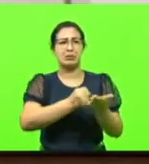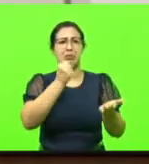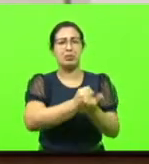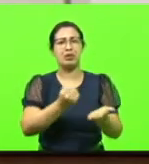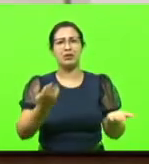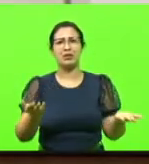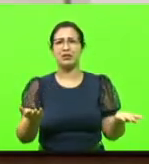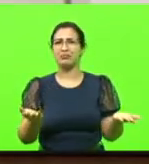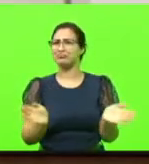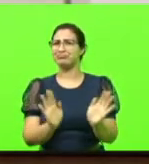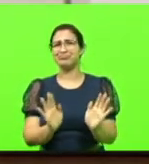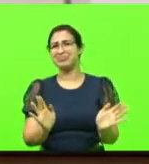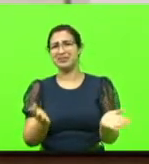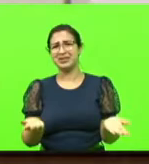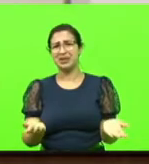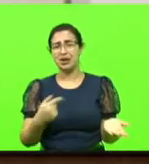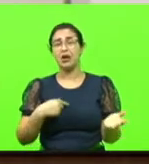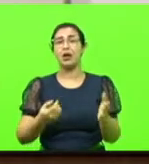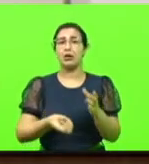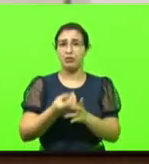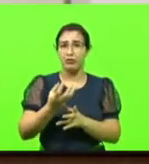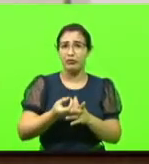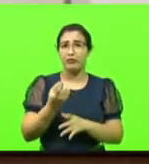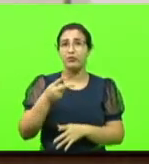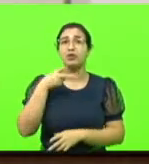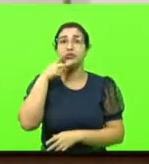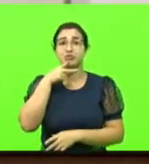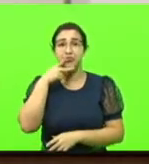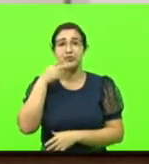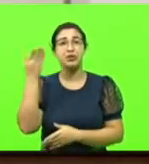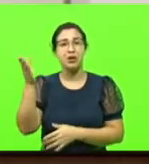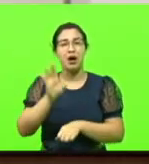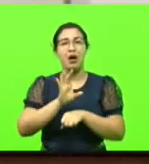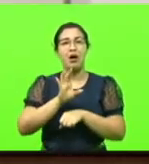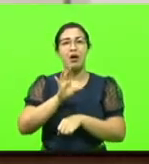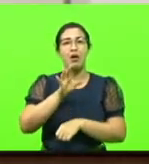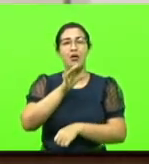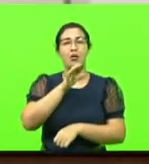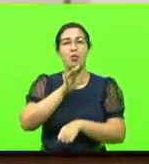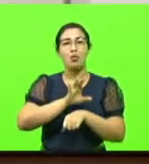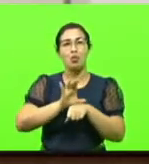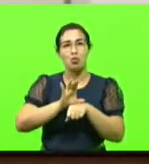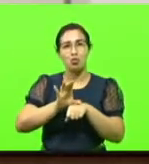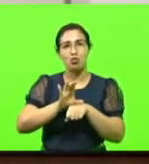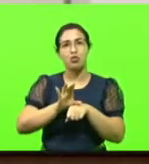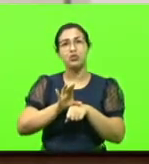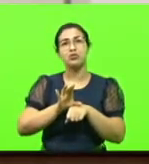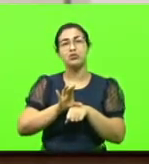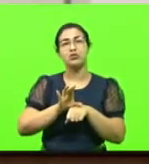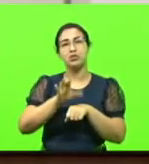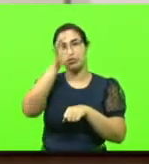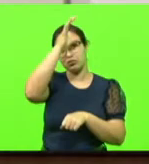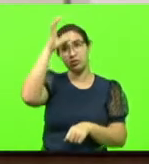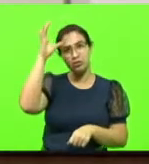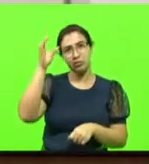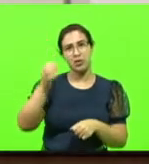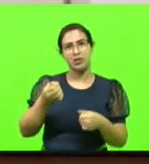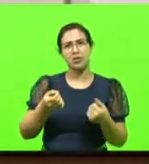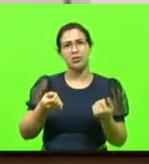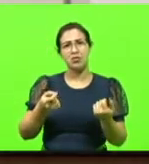forma, eu produzo vinho na cidade de Curitibanos, um vinho Bordeaux comum, eu vou ter que ter o